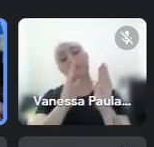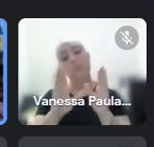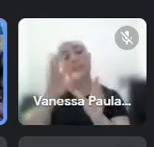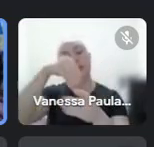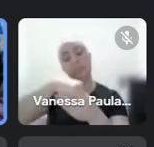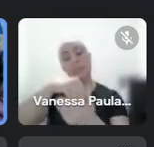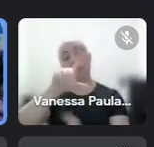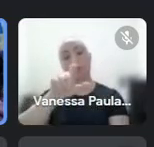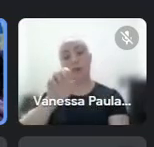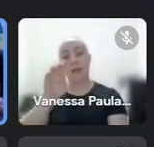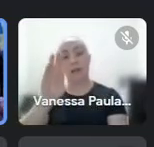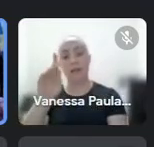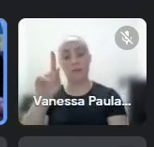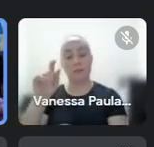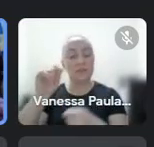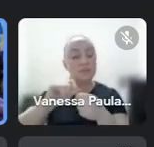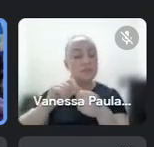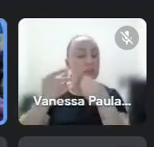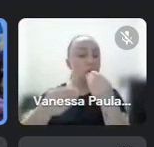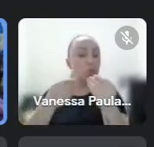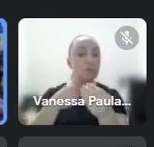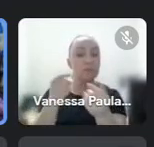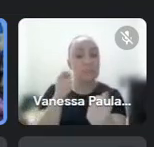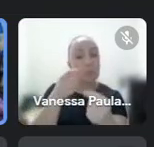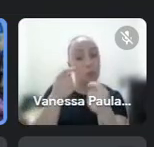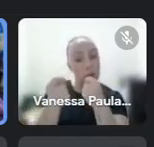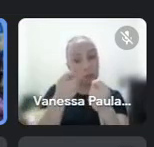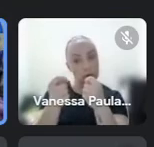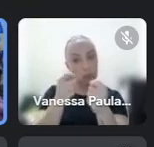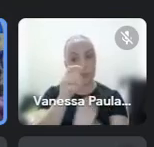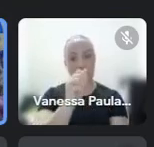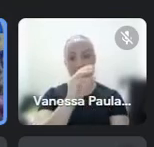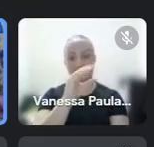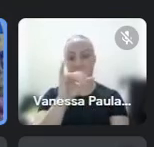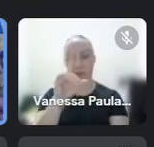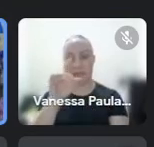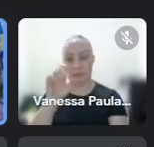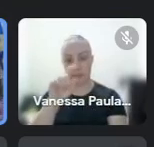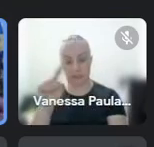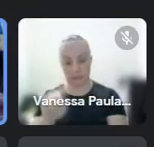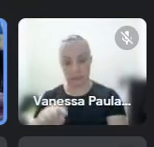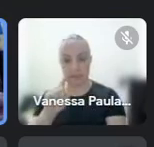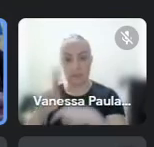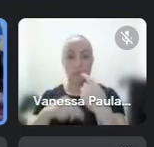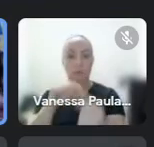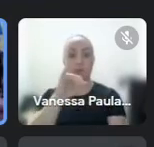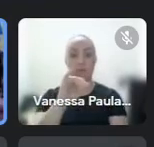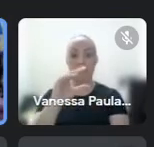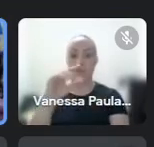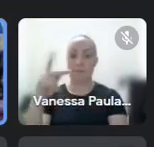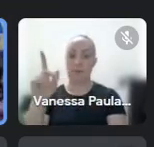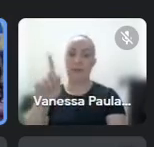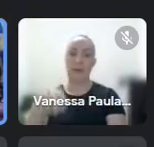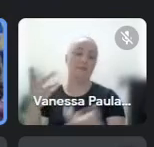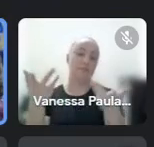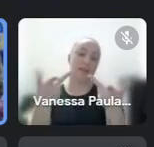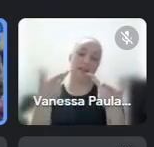laboratório que você controla essa acidez, tá bom? Para poder jogar aqui para o ICP. E aí, no ICP é uma maravilha, né? Você